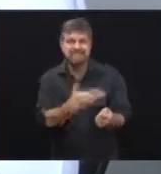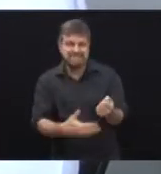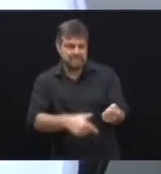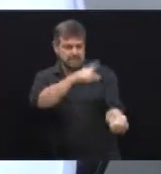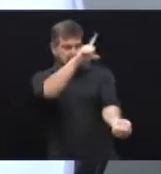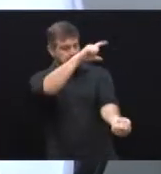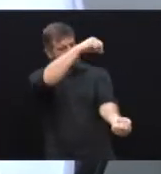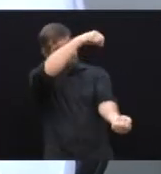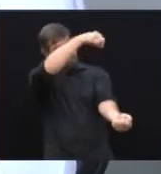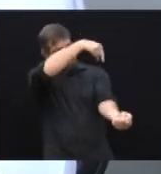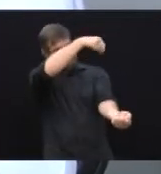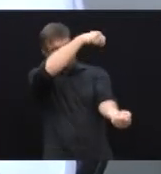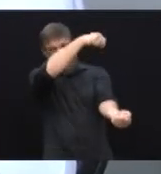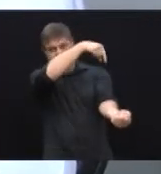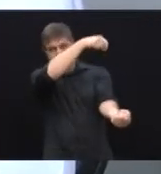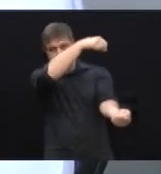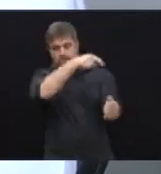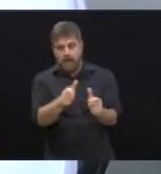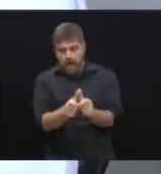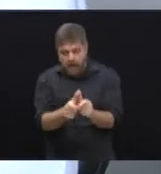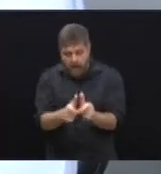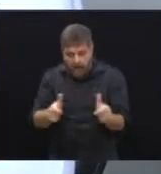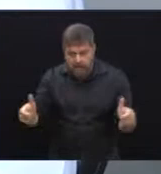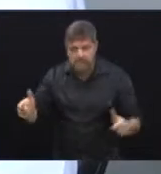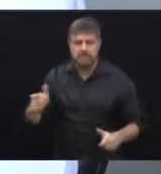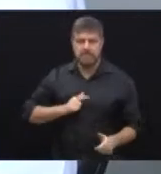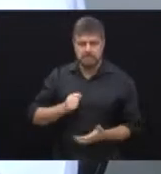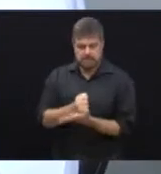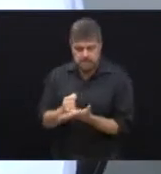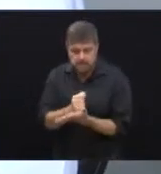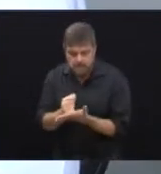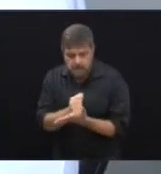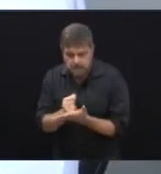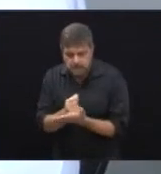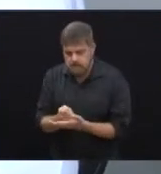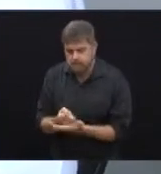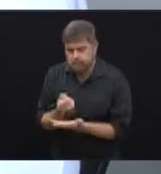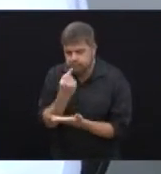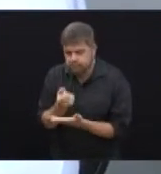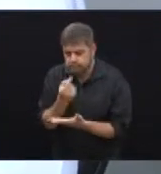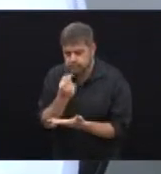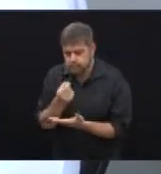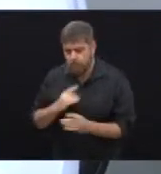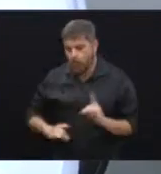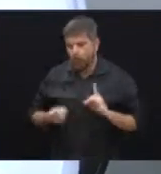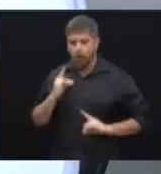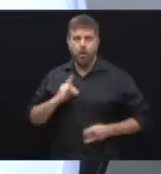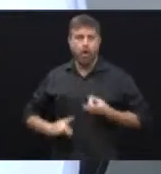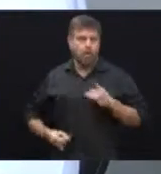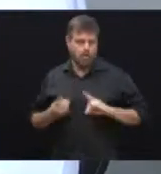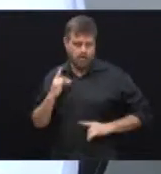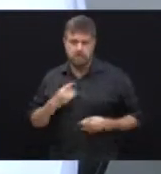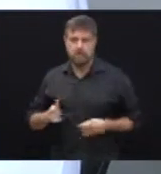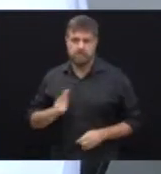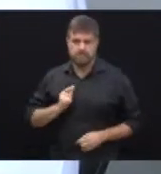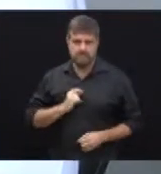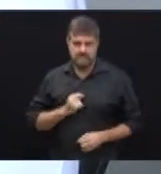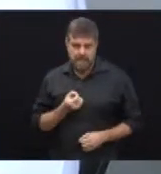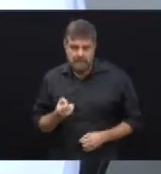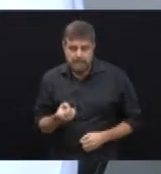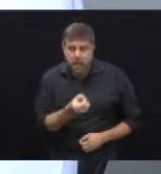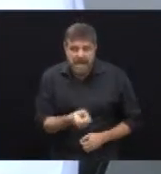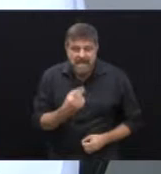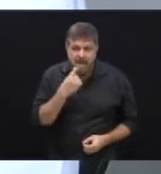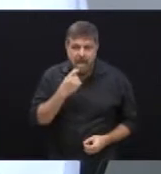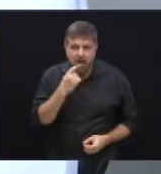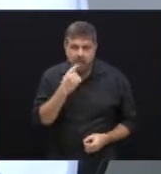transfundido. Na grande maioria deles, tendo acesso a isso, ele volta a produzir o glóbulo vermelho dele,